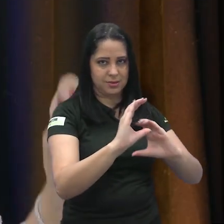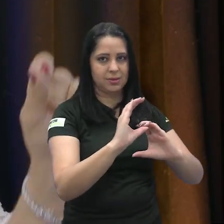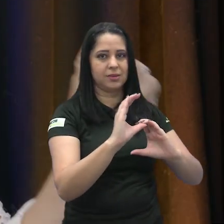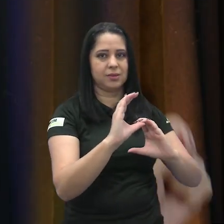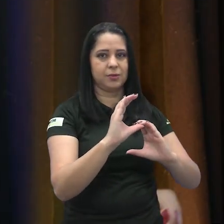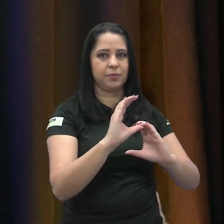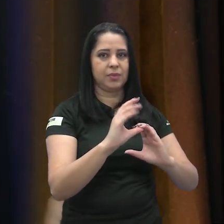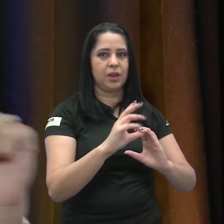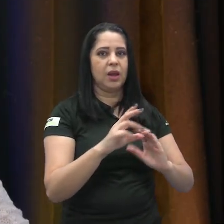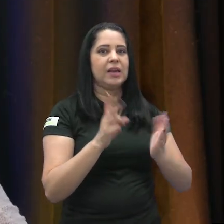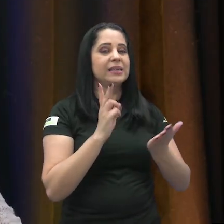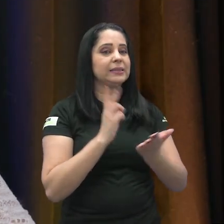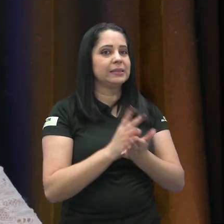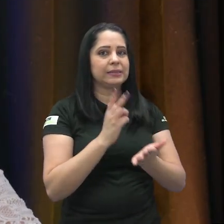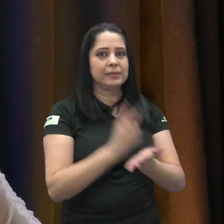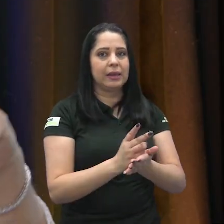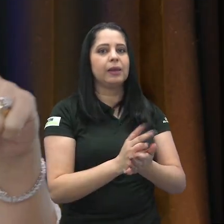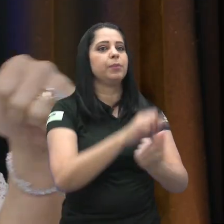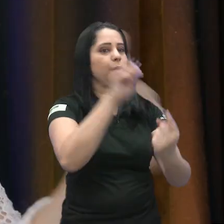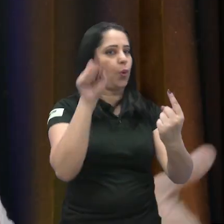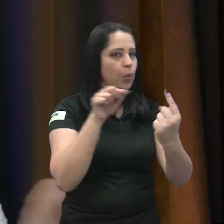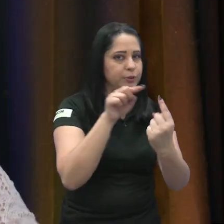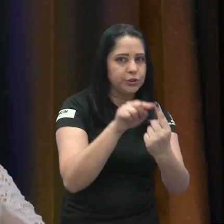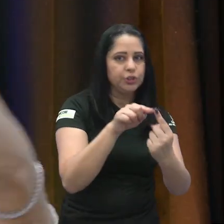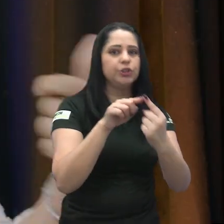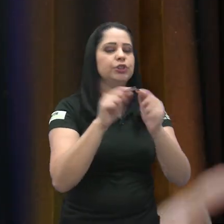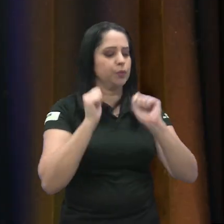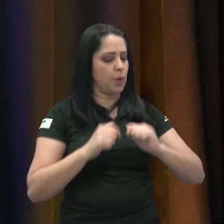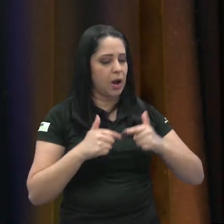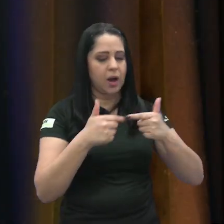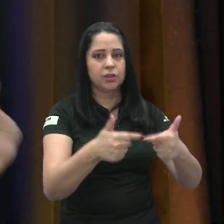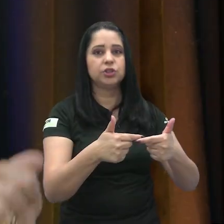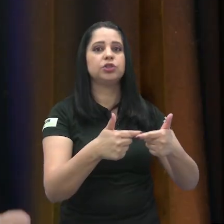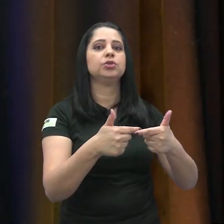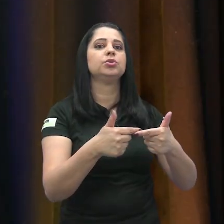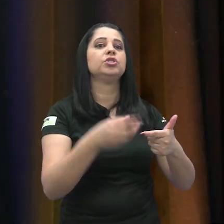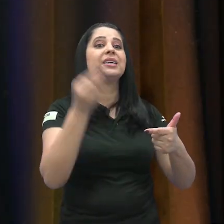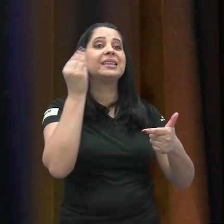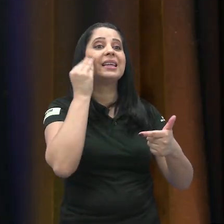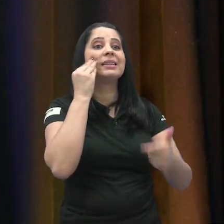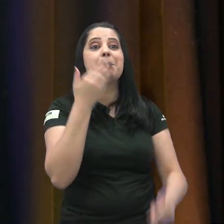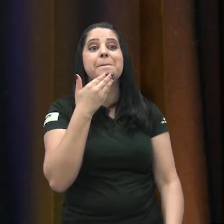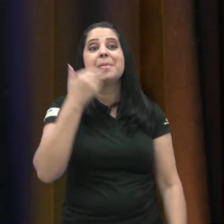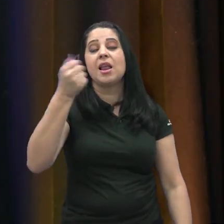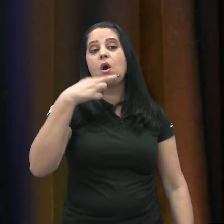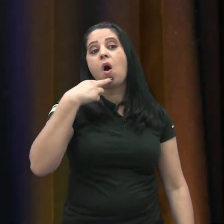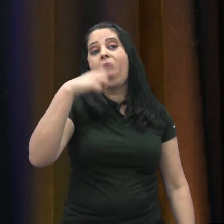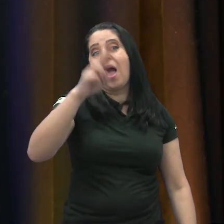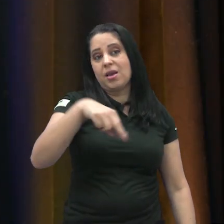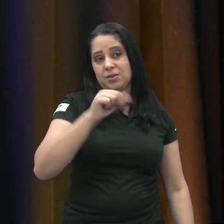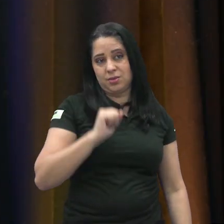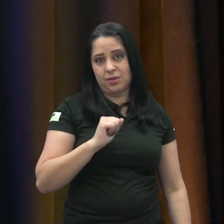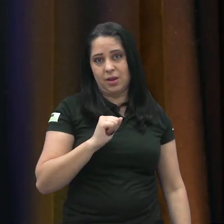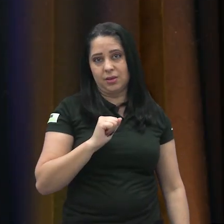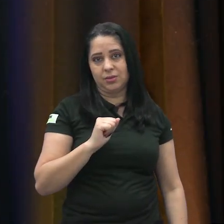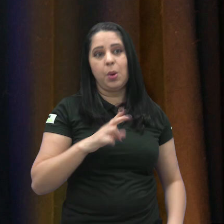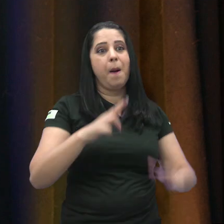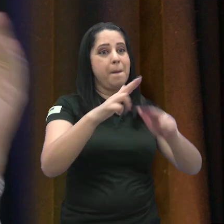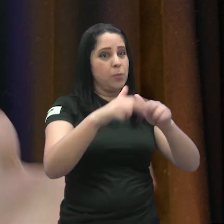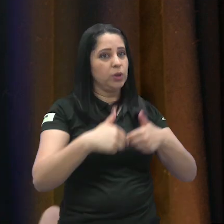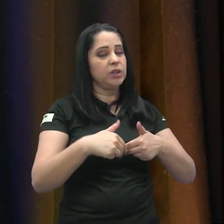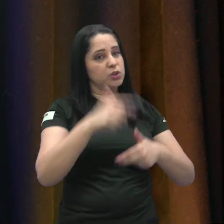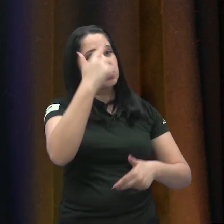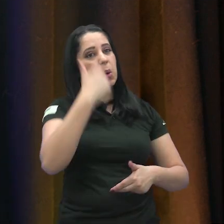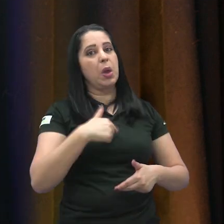muito estratégica, sempre ter um plano de objetivos, um plano de ação para poder ter o melhor resultado. E é ali que eu acho que eu me tornei